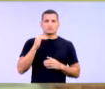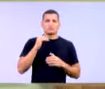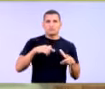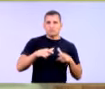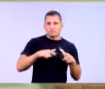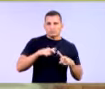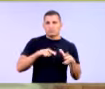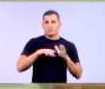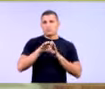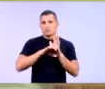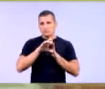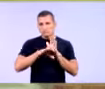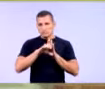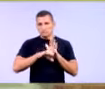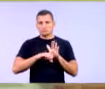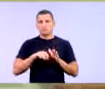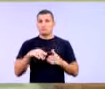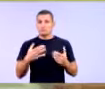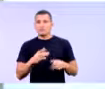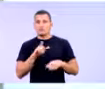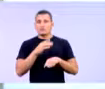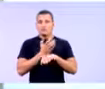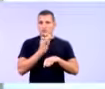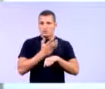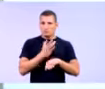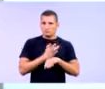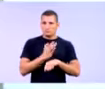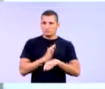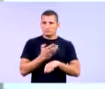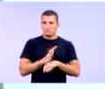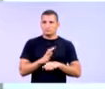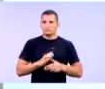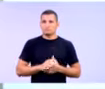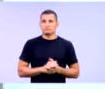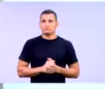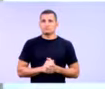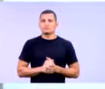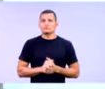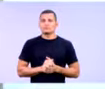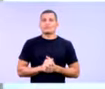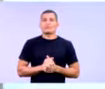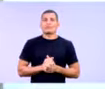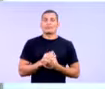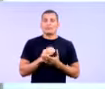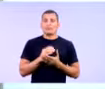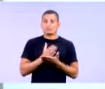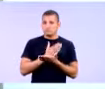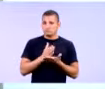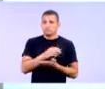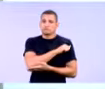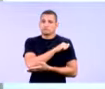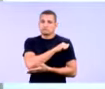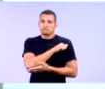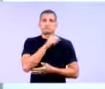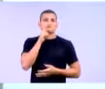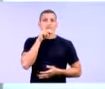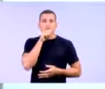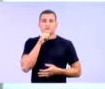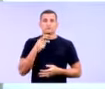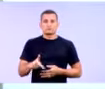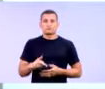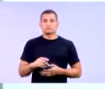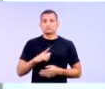aula. Então, tudo é uma prática. Ótimas considerações dos alunos aqui, dos estudantes de Porto Velho, né? As 3 estão